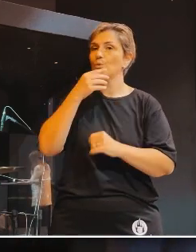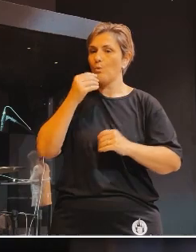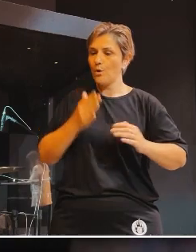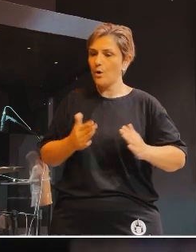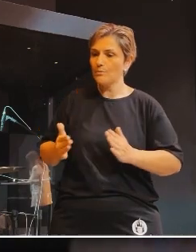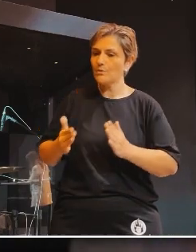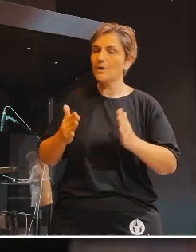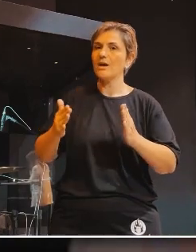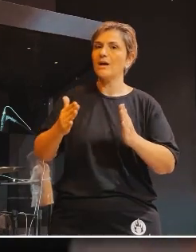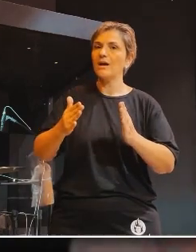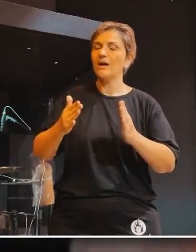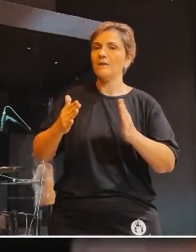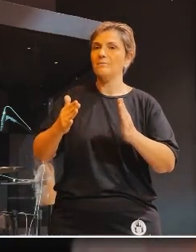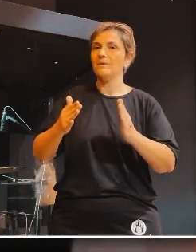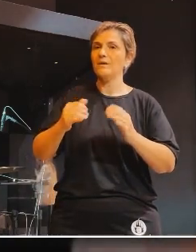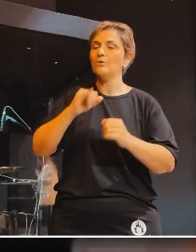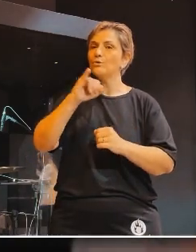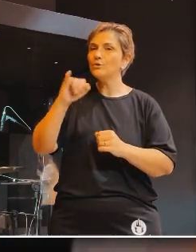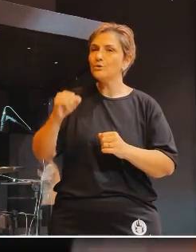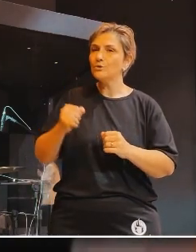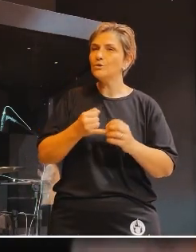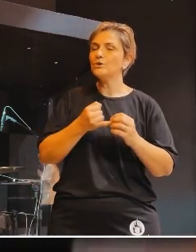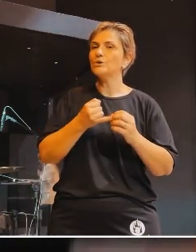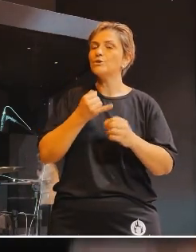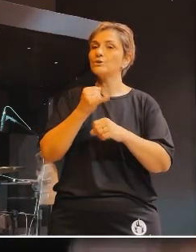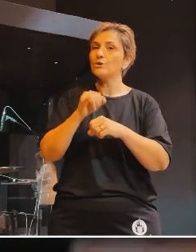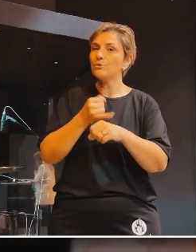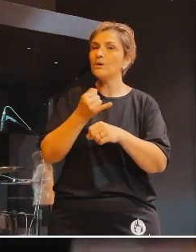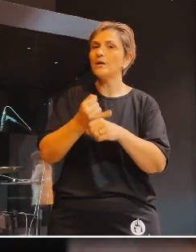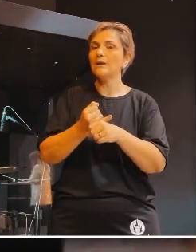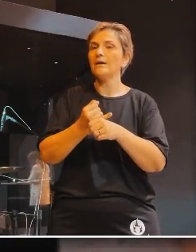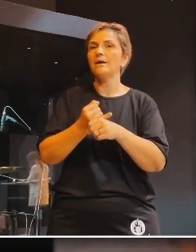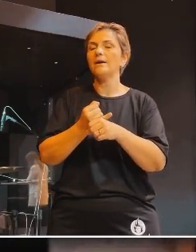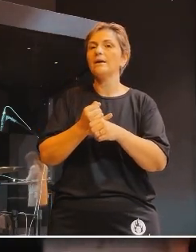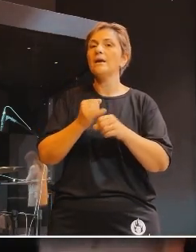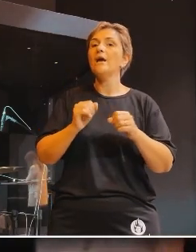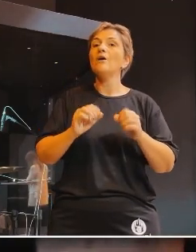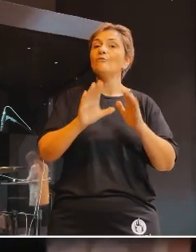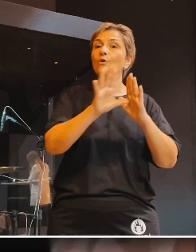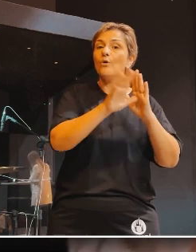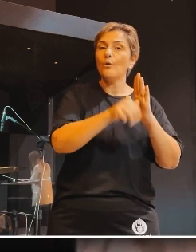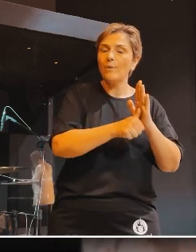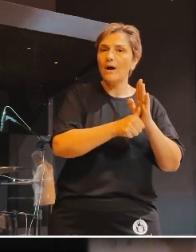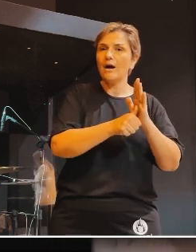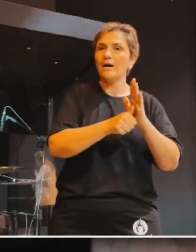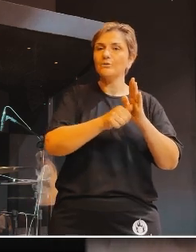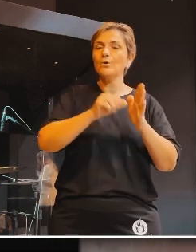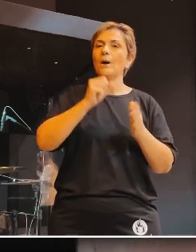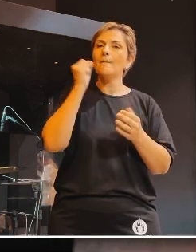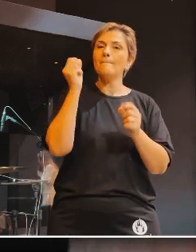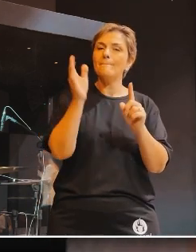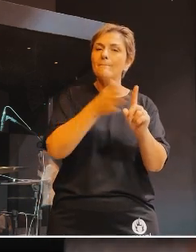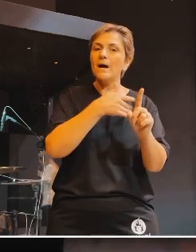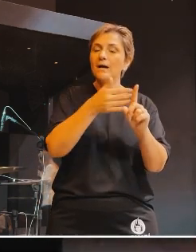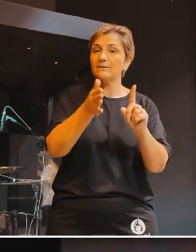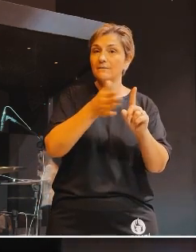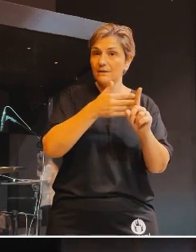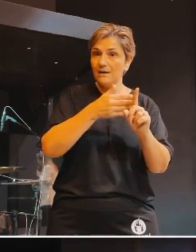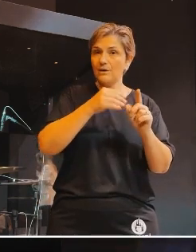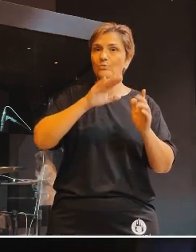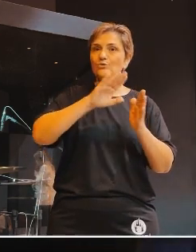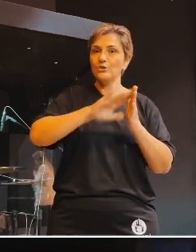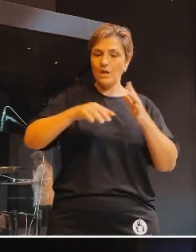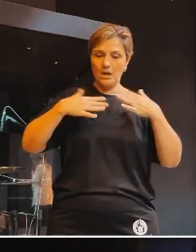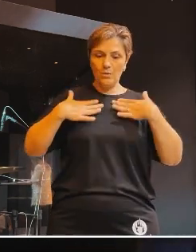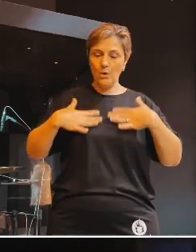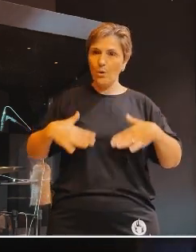para Jericó, quando caiu nas mãos de salteadores. Esses lhe tiraram as roupas, espancaram-no e se foram, deixando-o